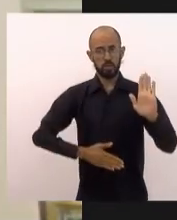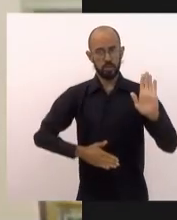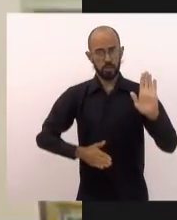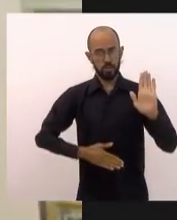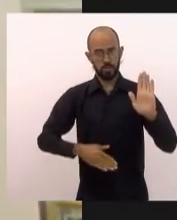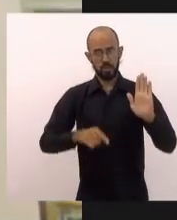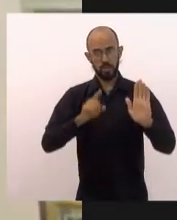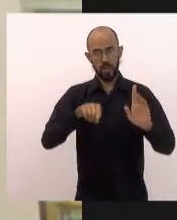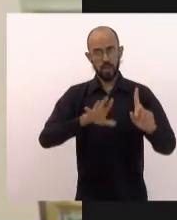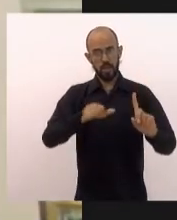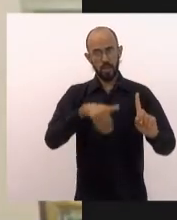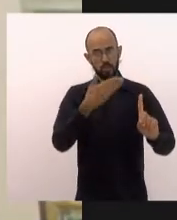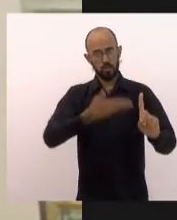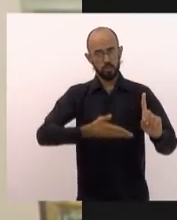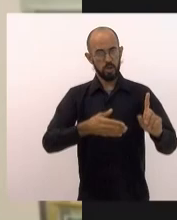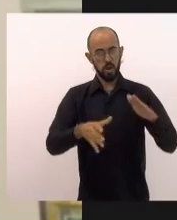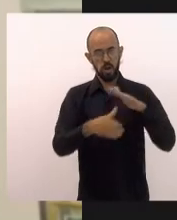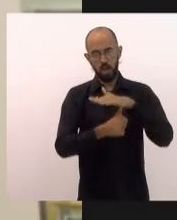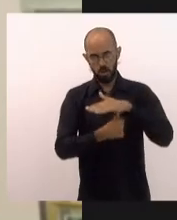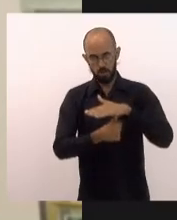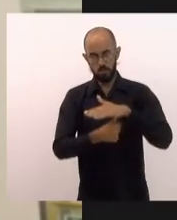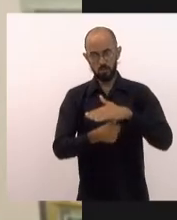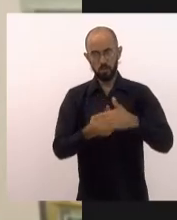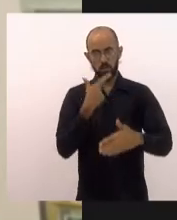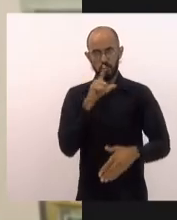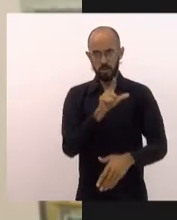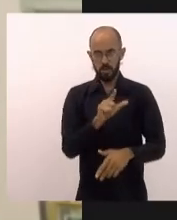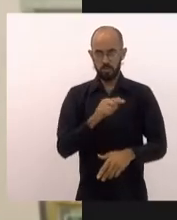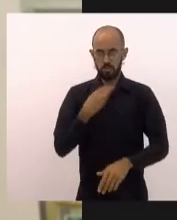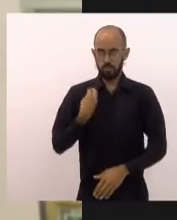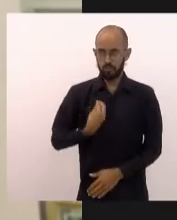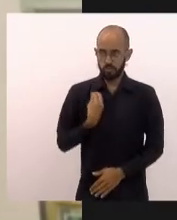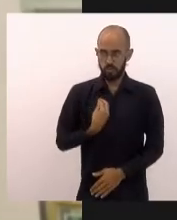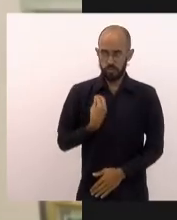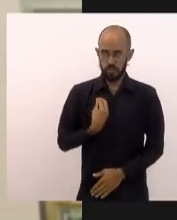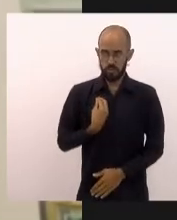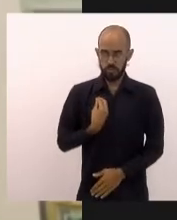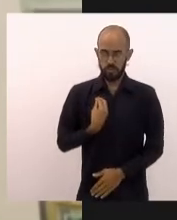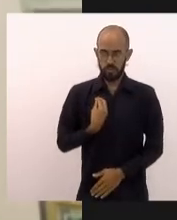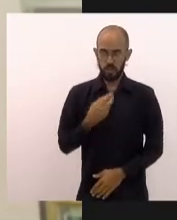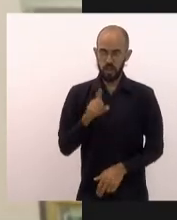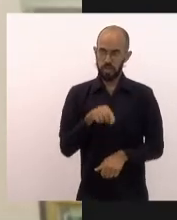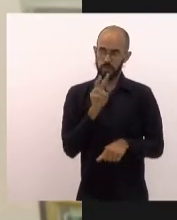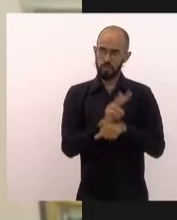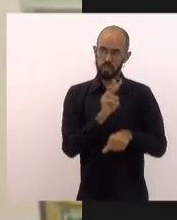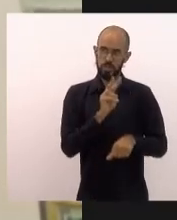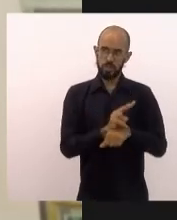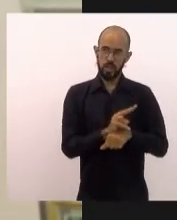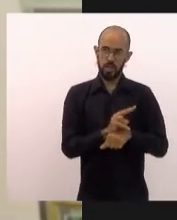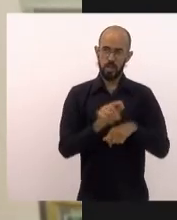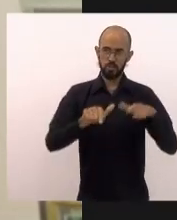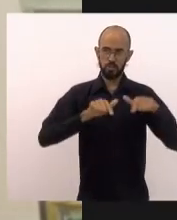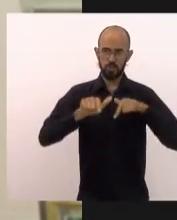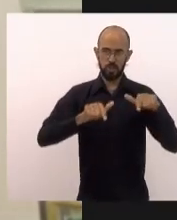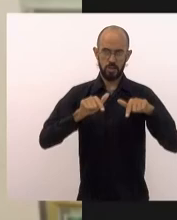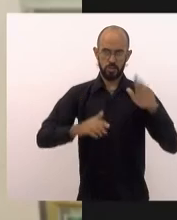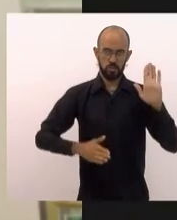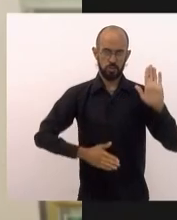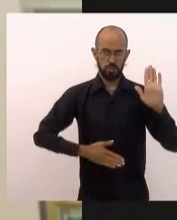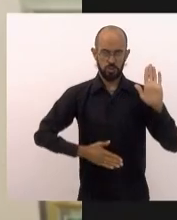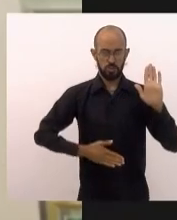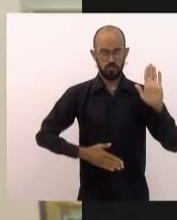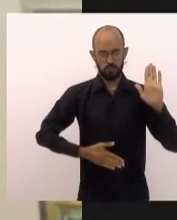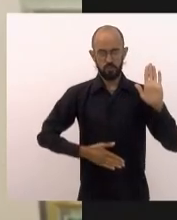roubo como um meio de vida, regulamentar a atividade criminosa. É isso que essa turma gosta. É importante para você que nos ouve pela TV